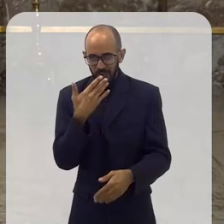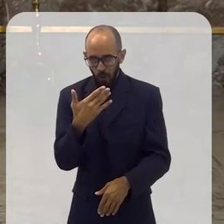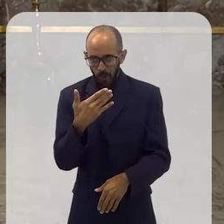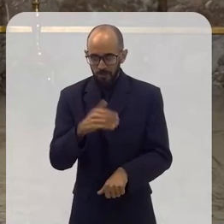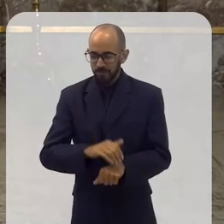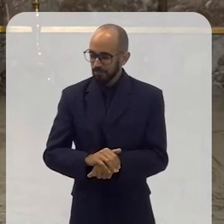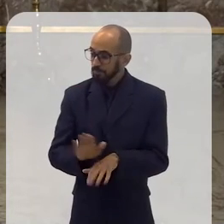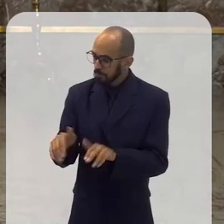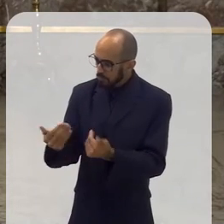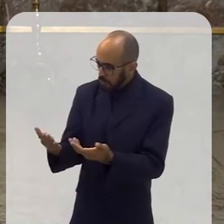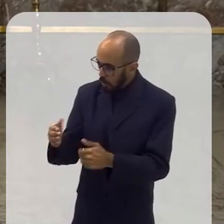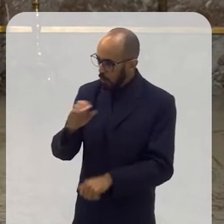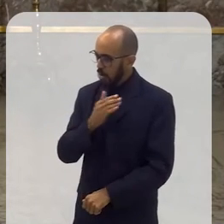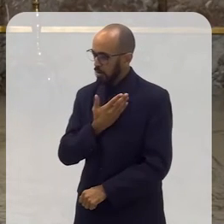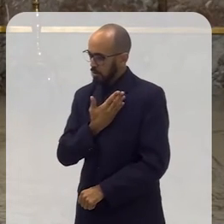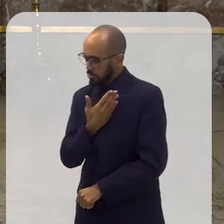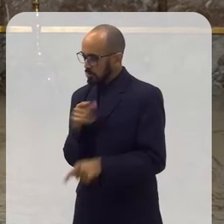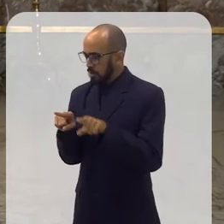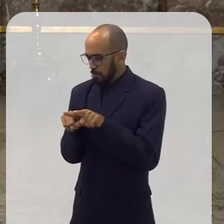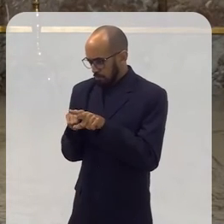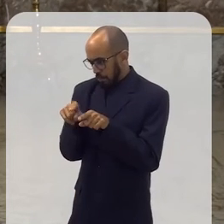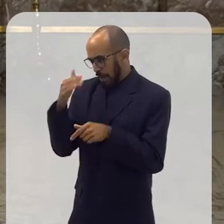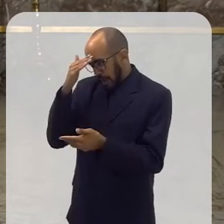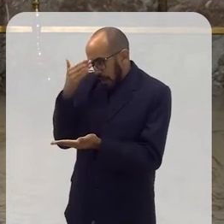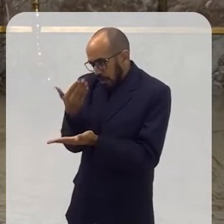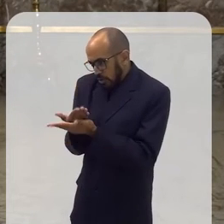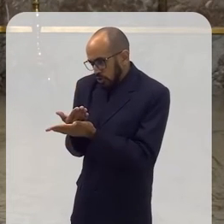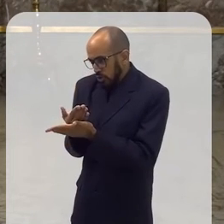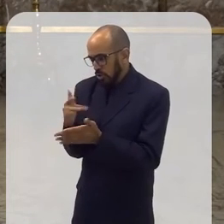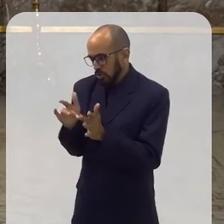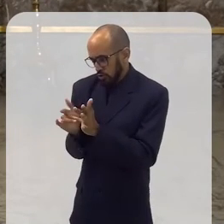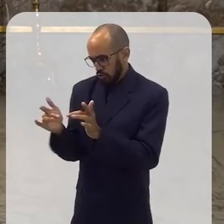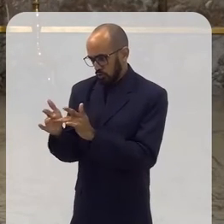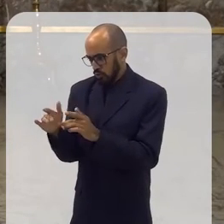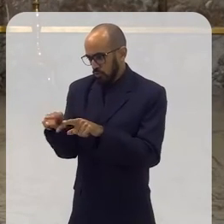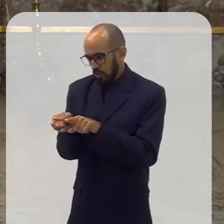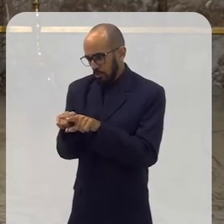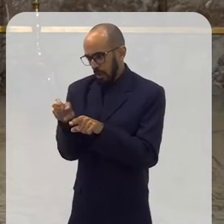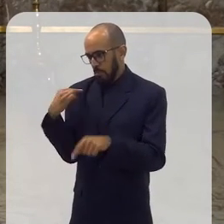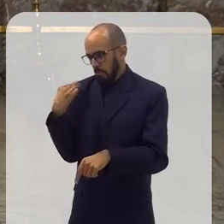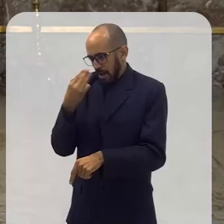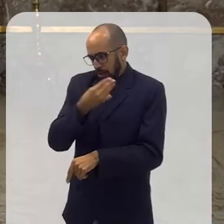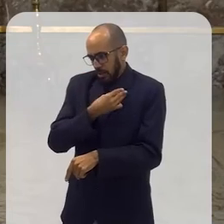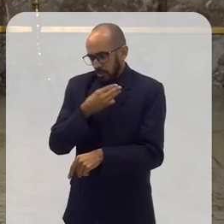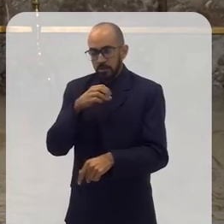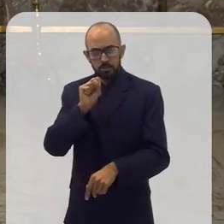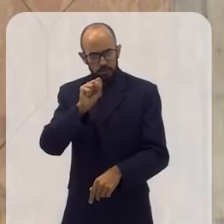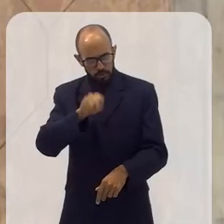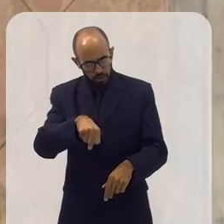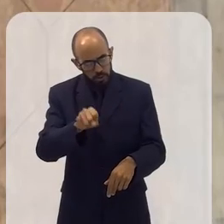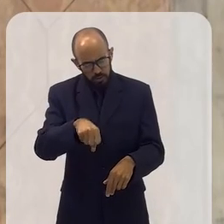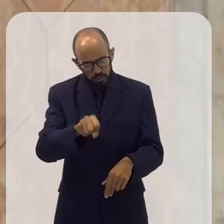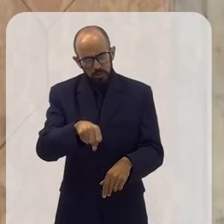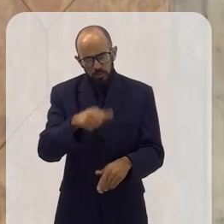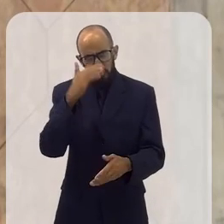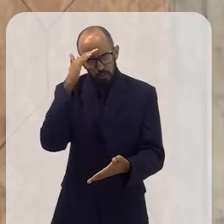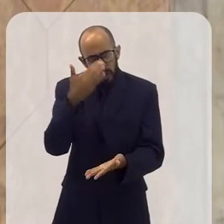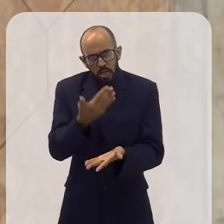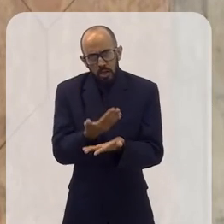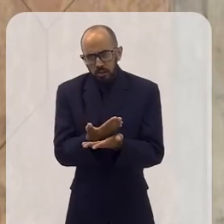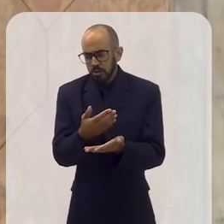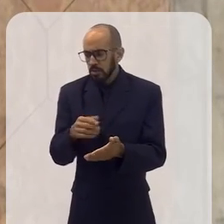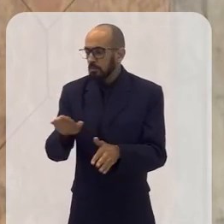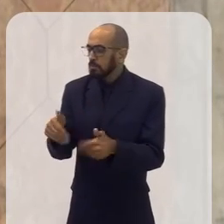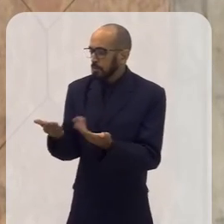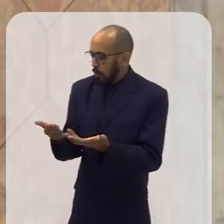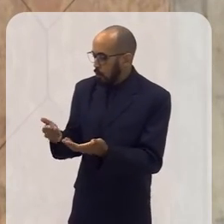Ortodoxa também acredita em Cristo e em Maria. Sim, perfeito. Com certeza. Então, a